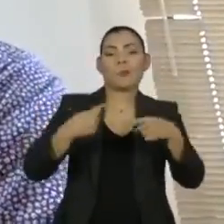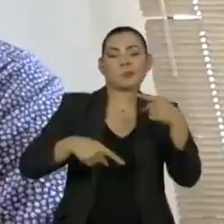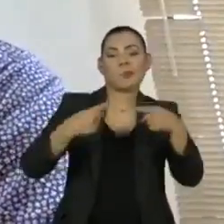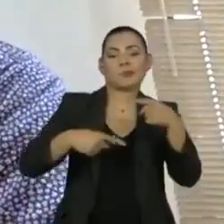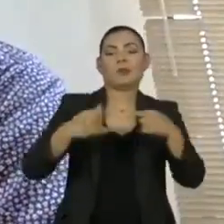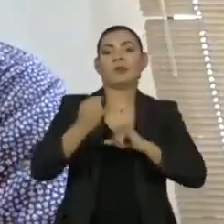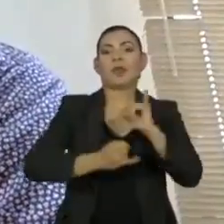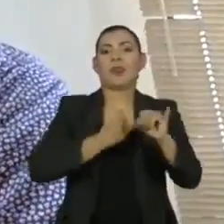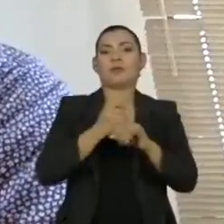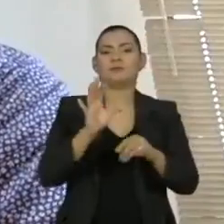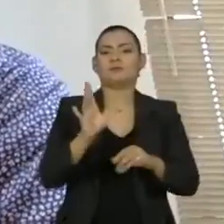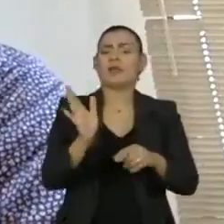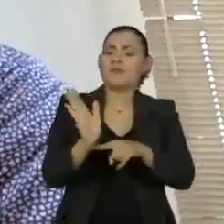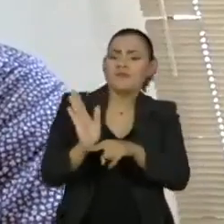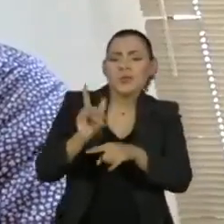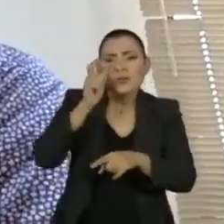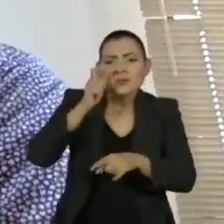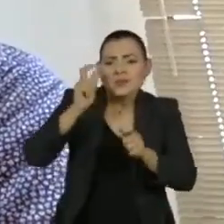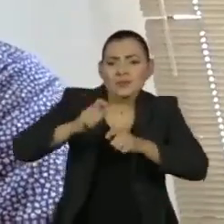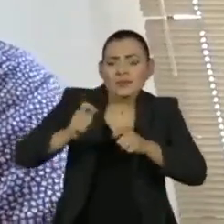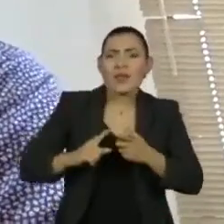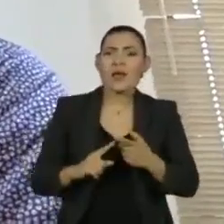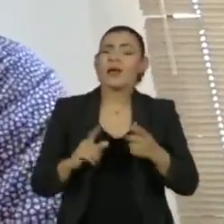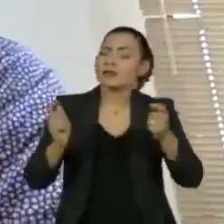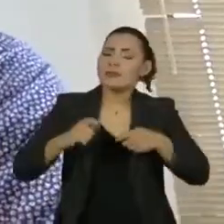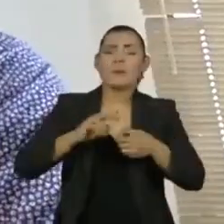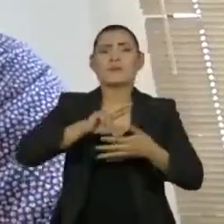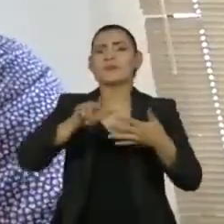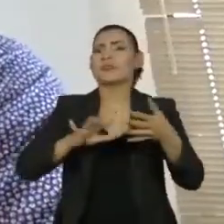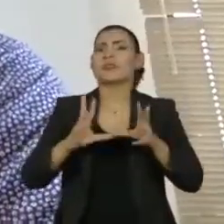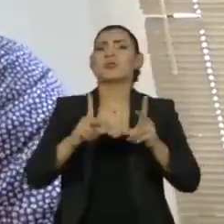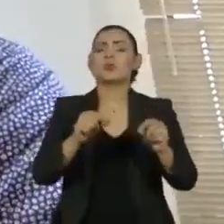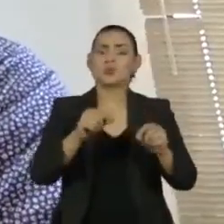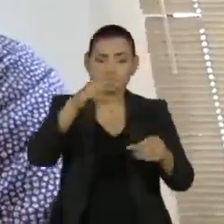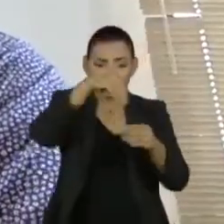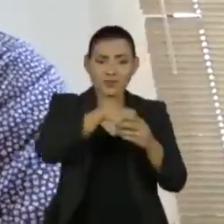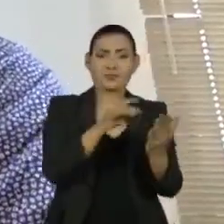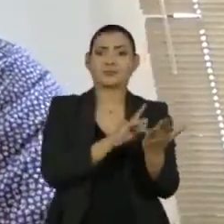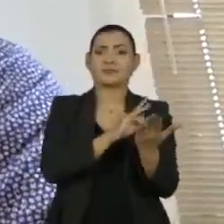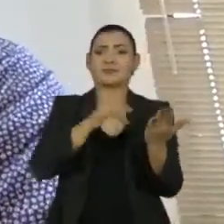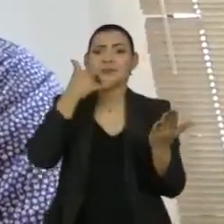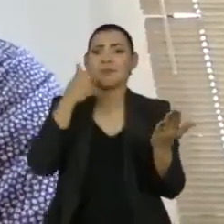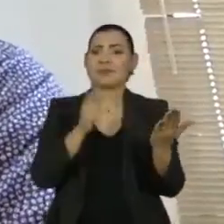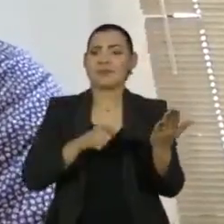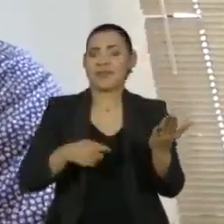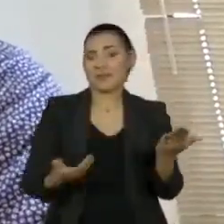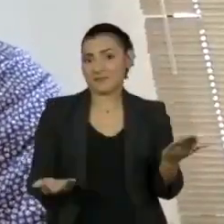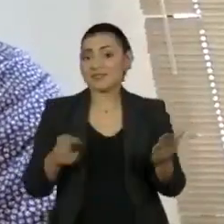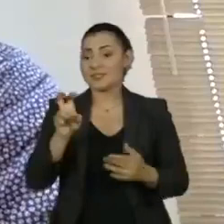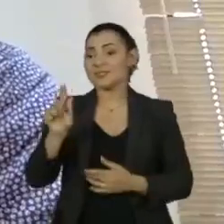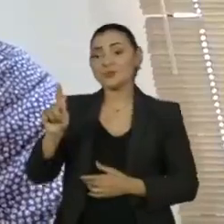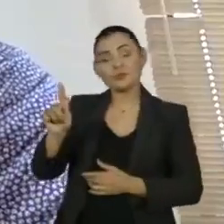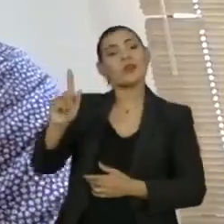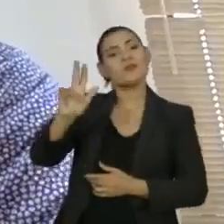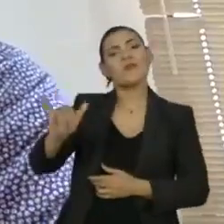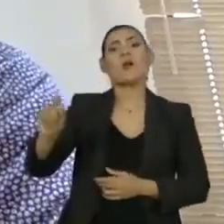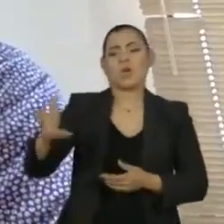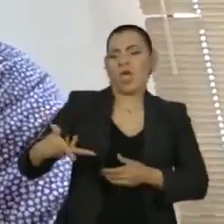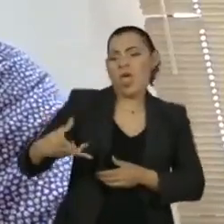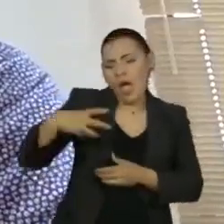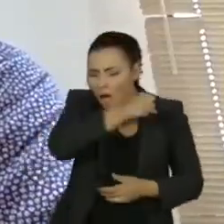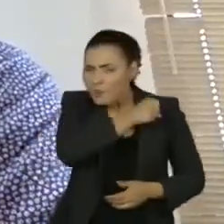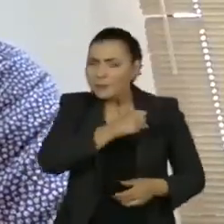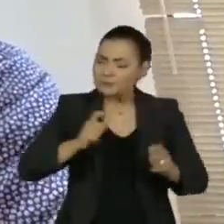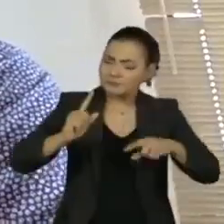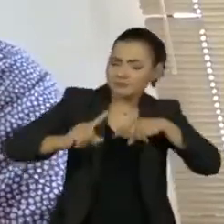podendo assistir filmes, podendo, inclusive, criar uma série de outros serviços na palma de sua mão. O 5G certamente vai